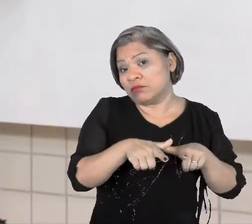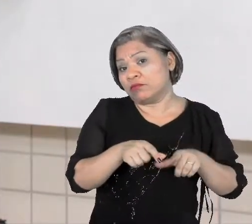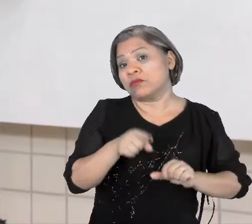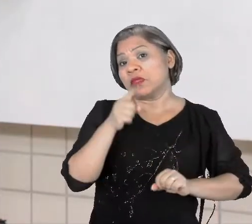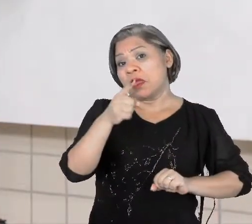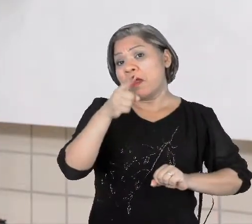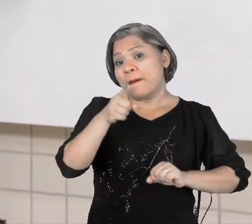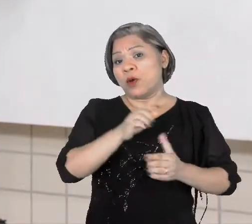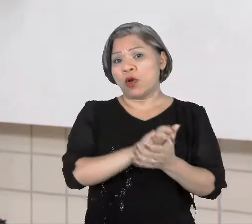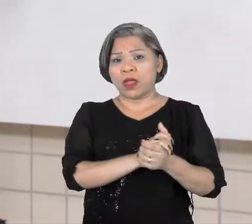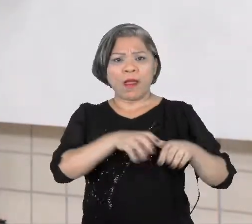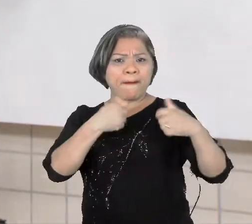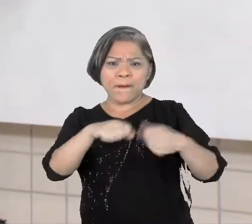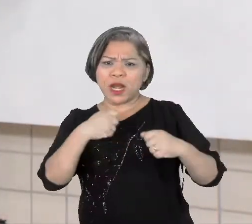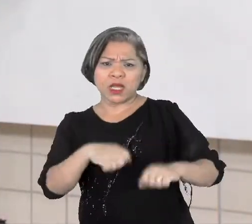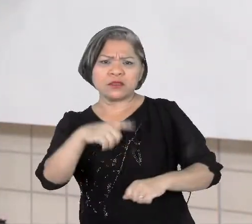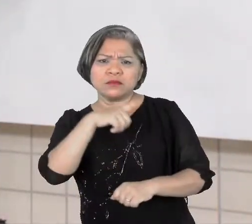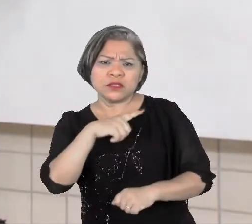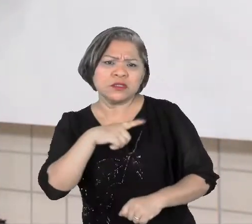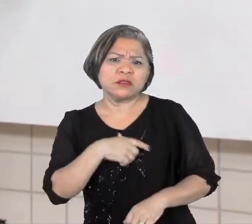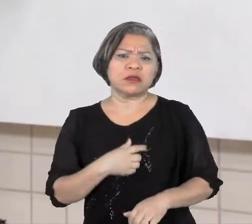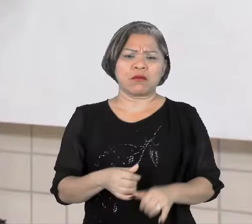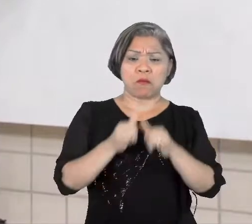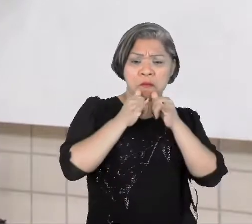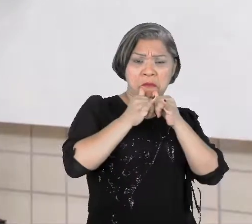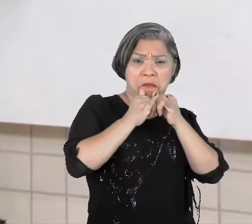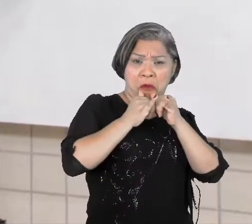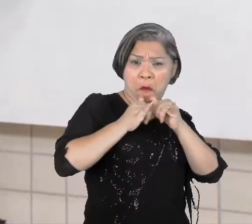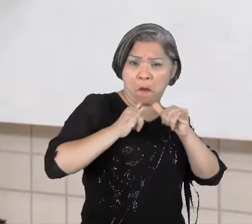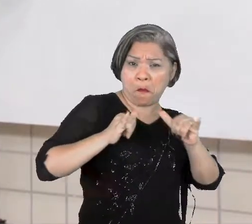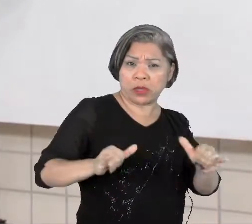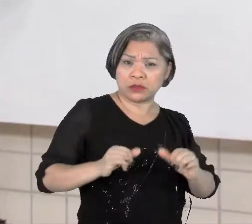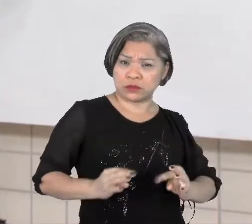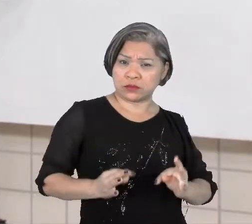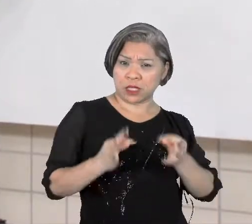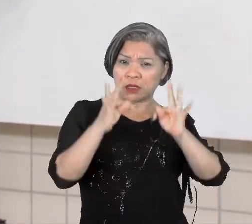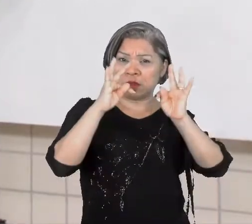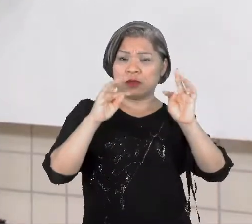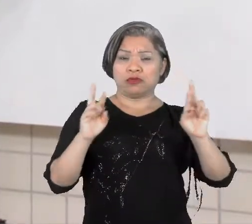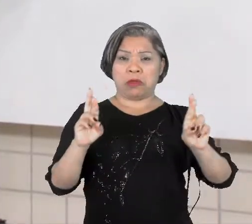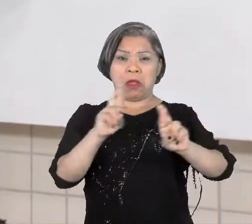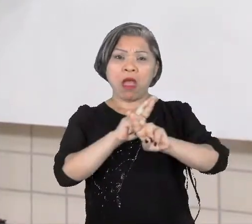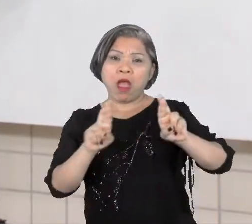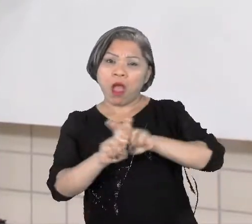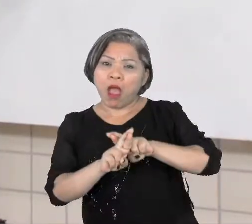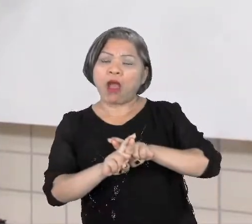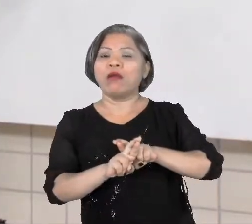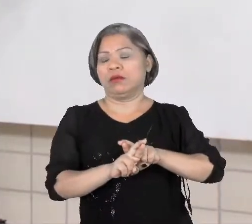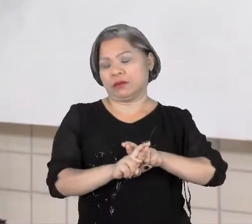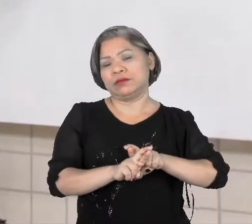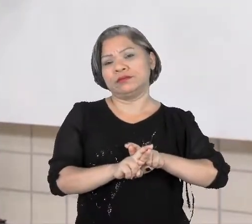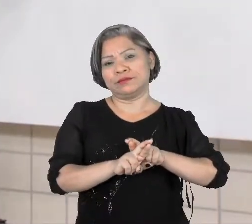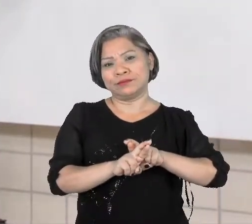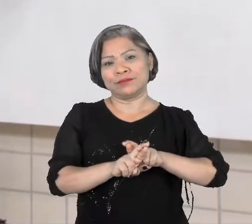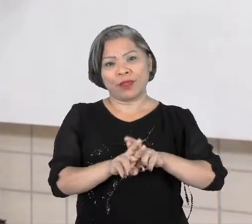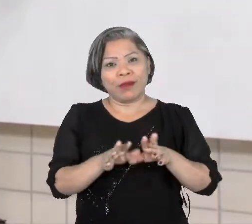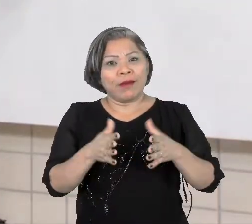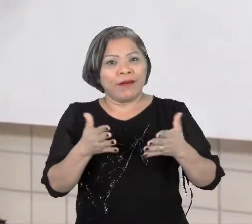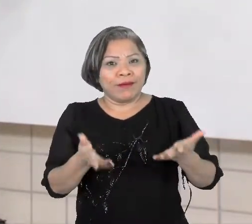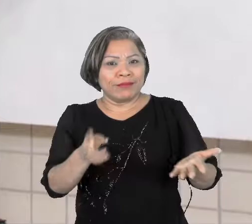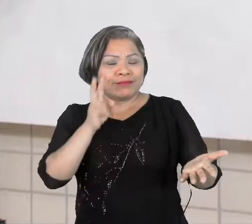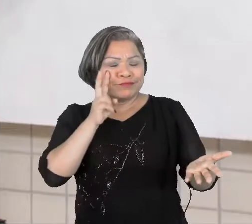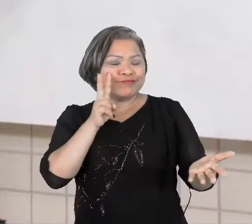conhecer informação, tecnologia e relacionamentos. Gente, olha só que